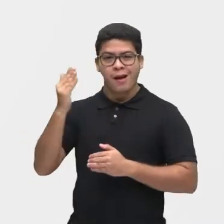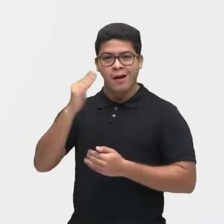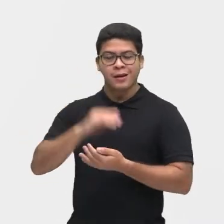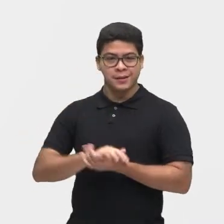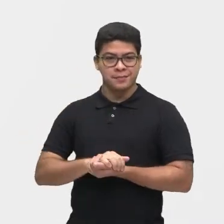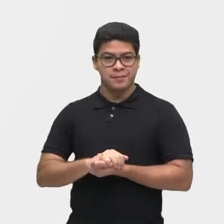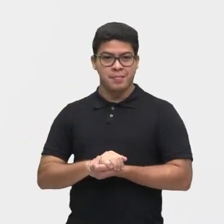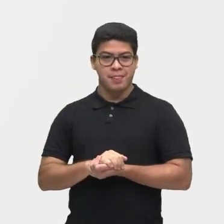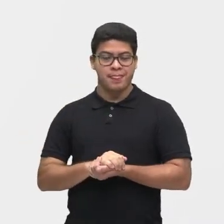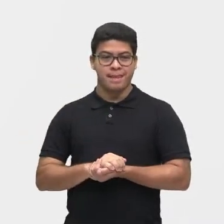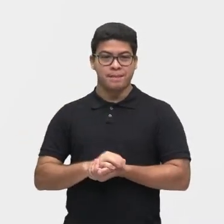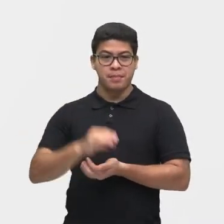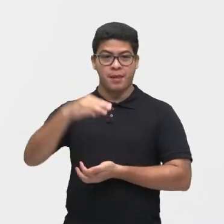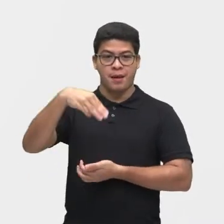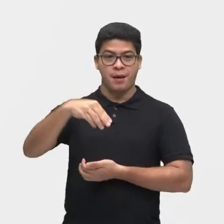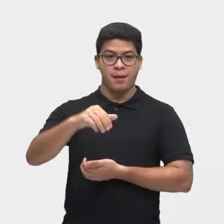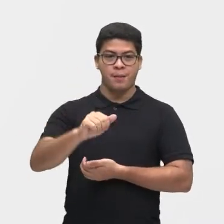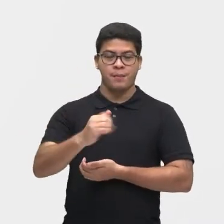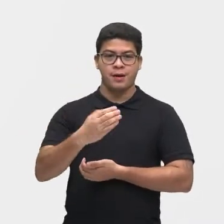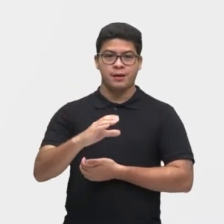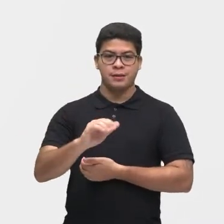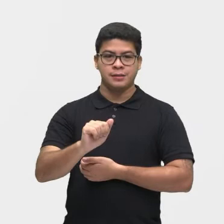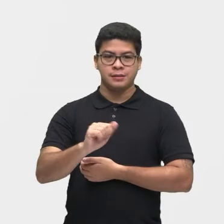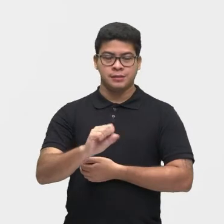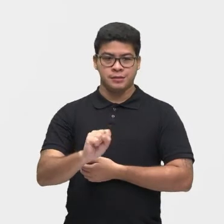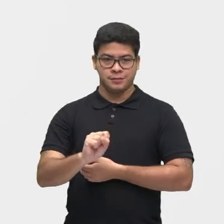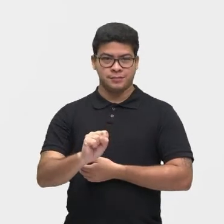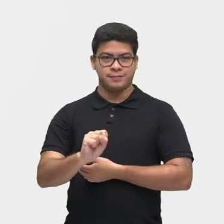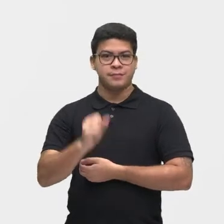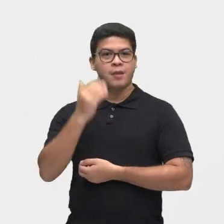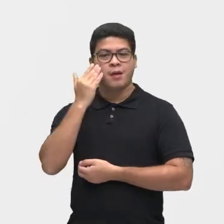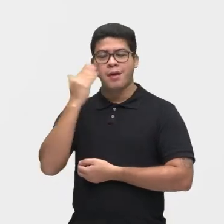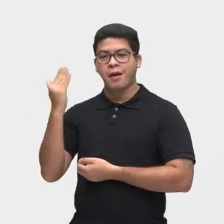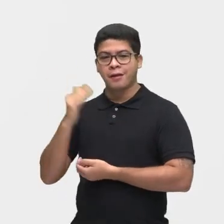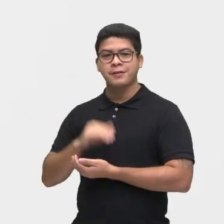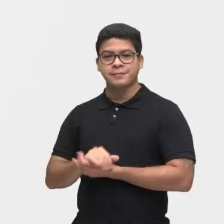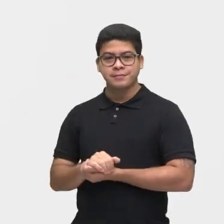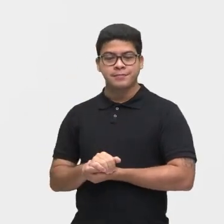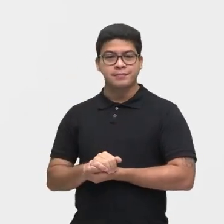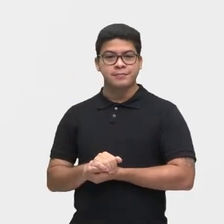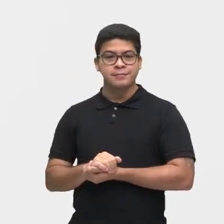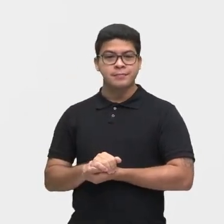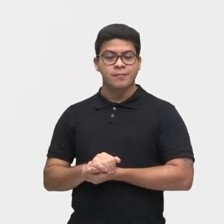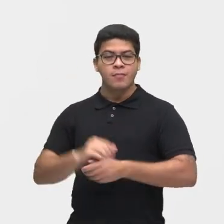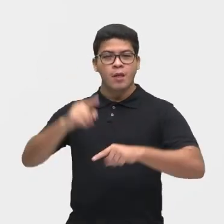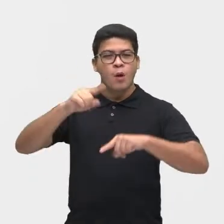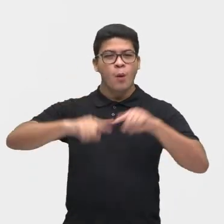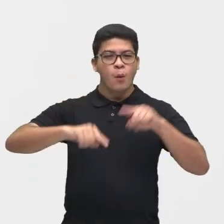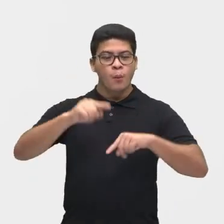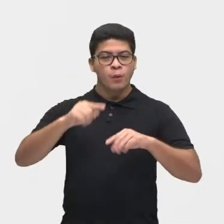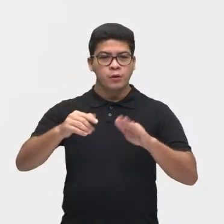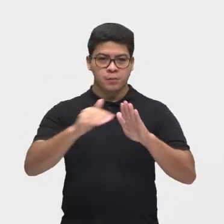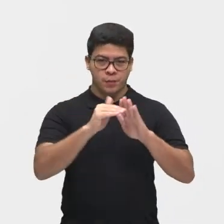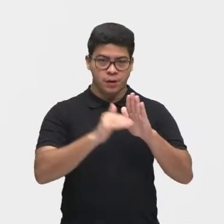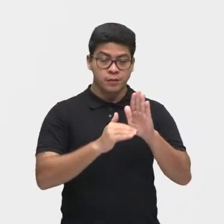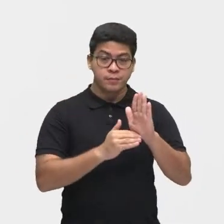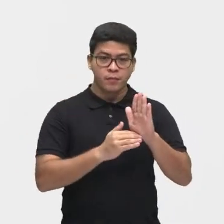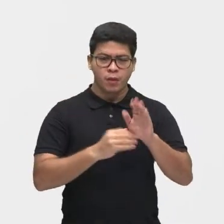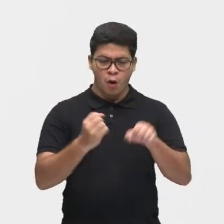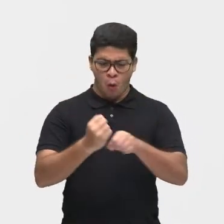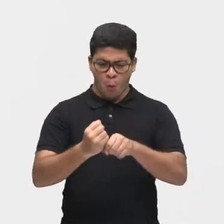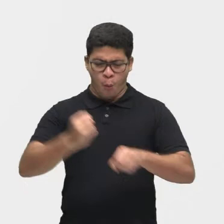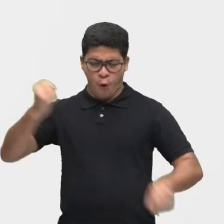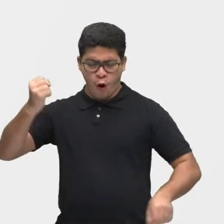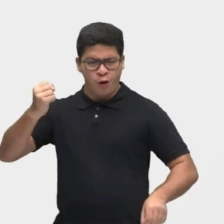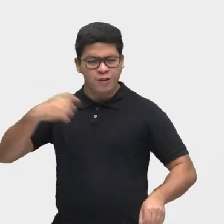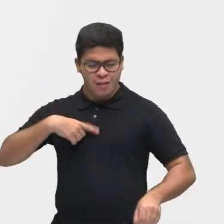massas, né? Então, ó, vou mostrar para botar aí a relação. As massas, você pode ter, ó, um cabo de, são cabos de